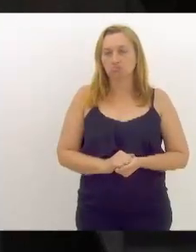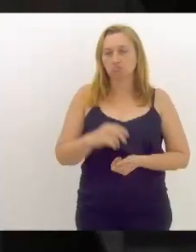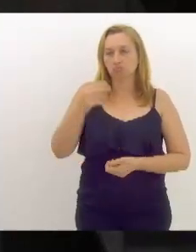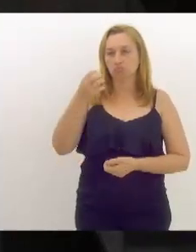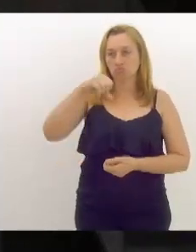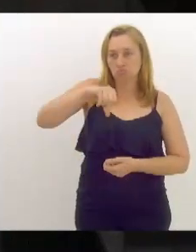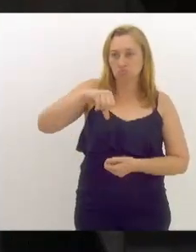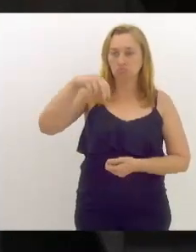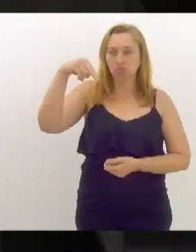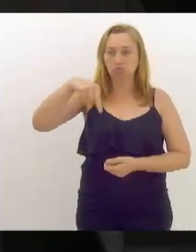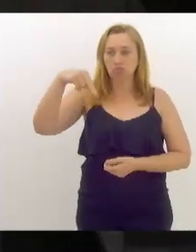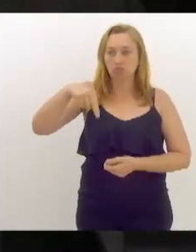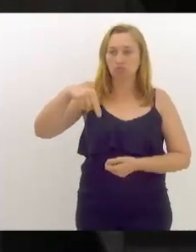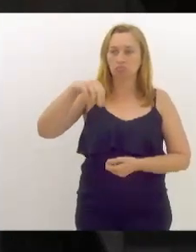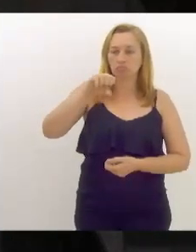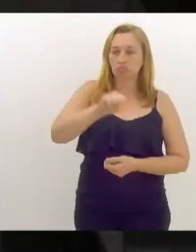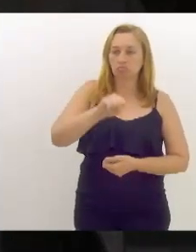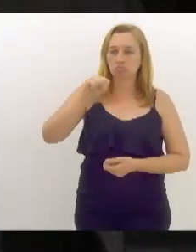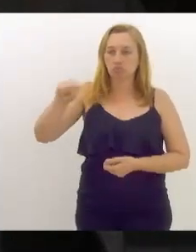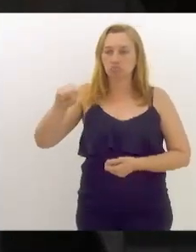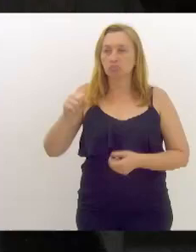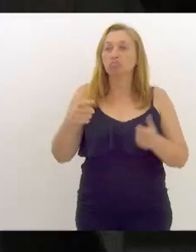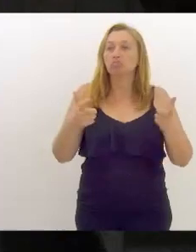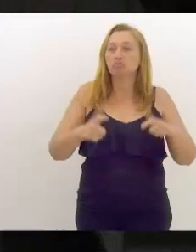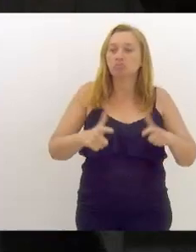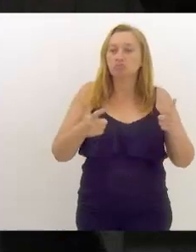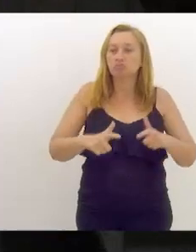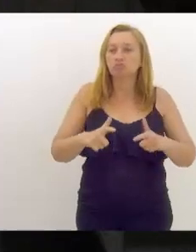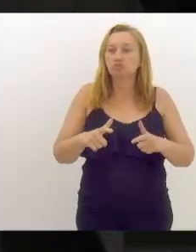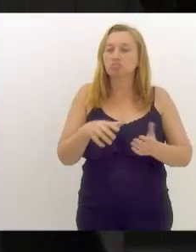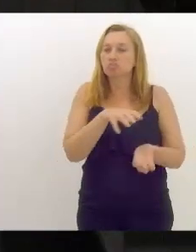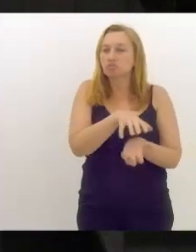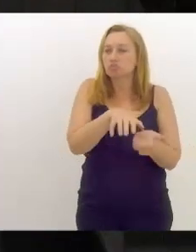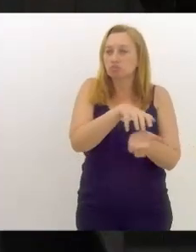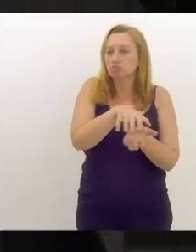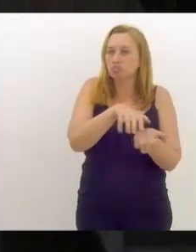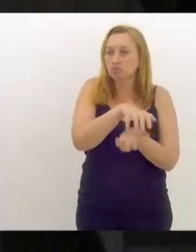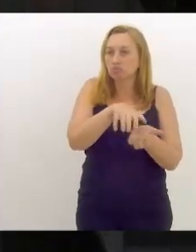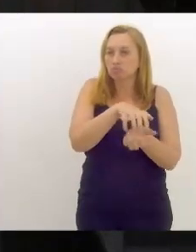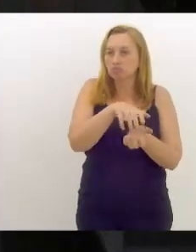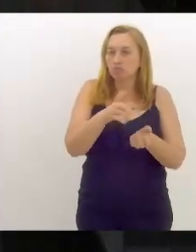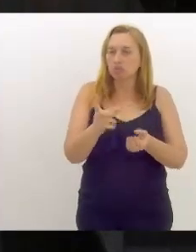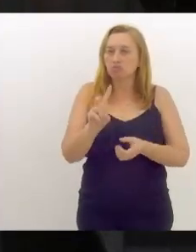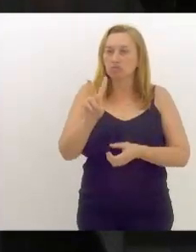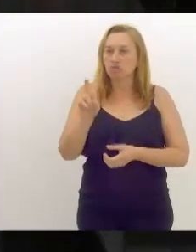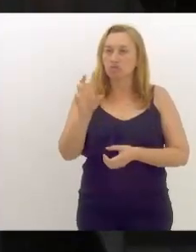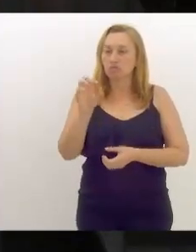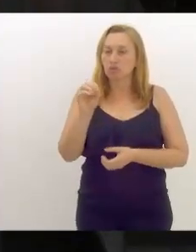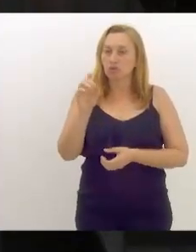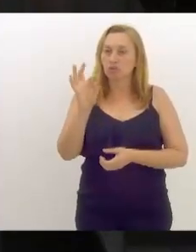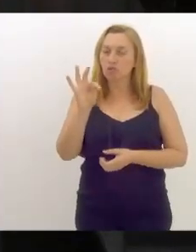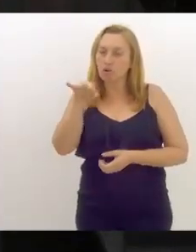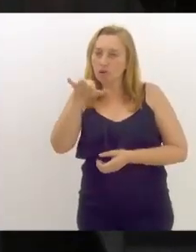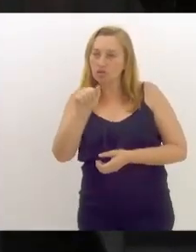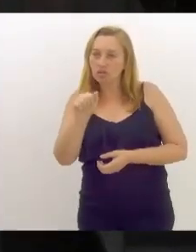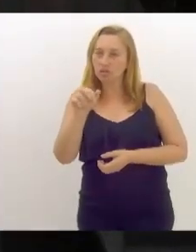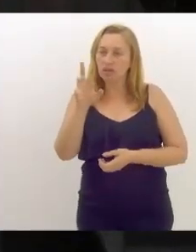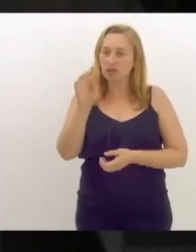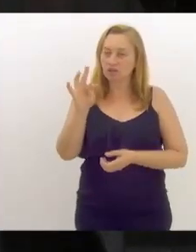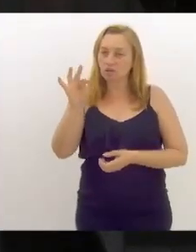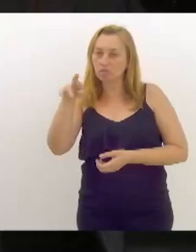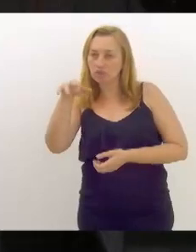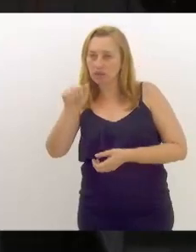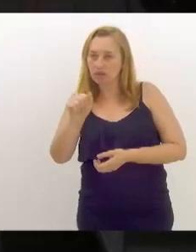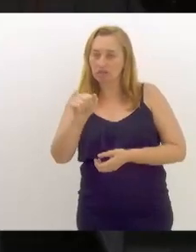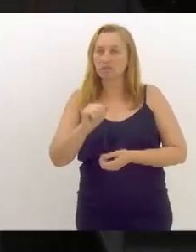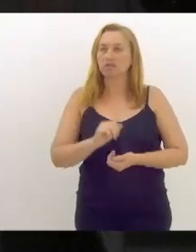de 88, onde, na greve em Volta Redonda, na Companhia Siderúrgica